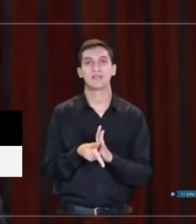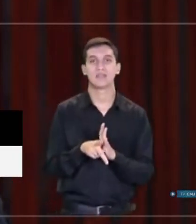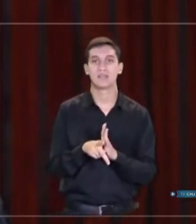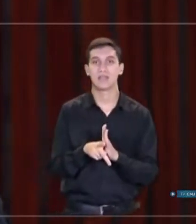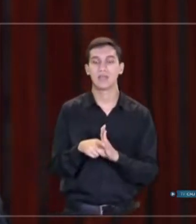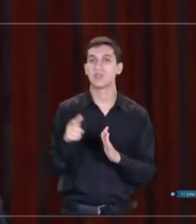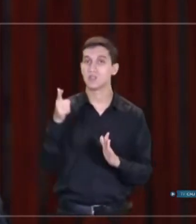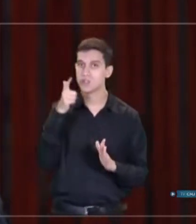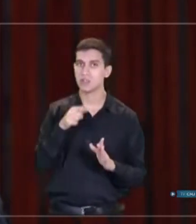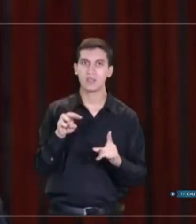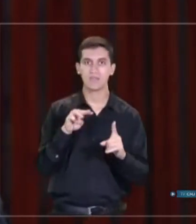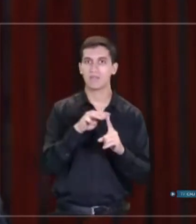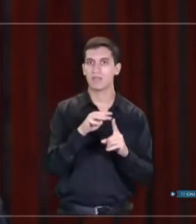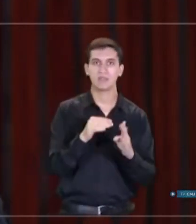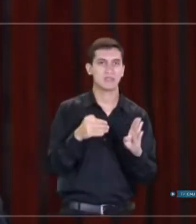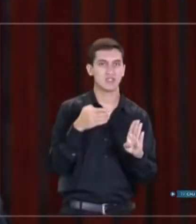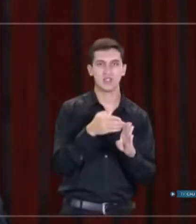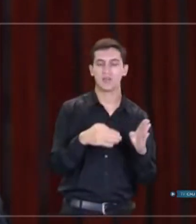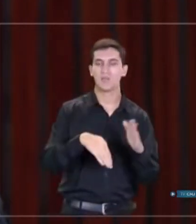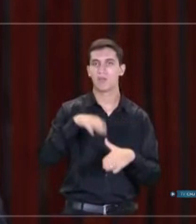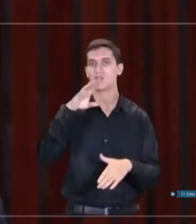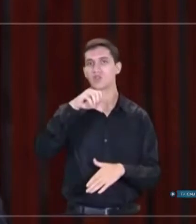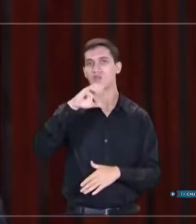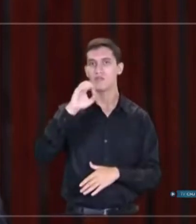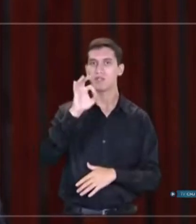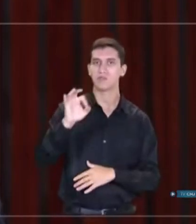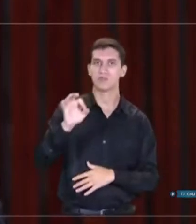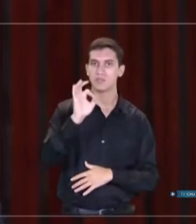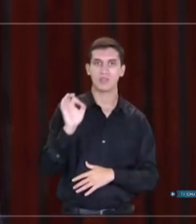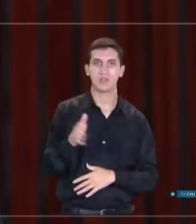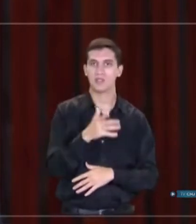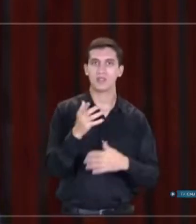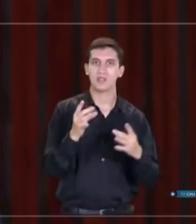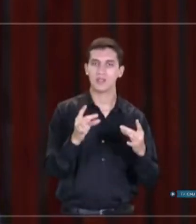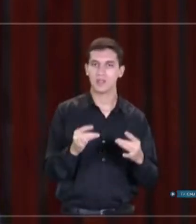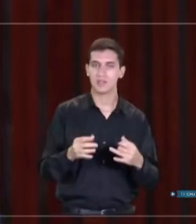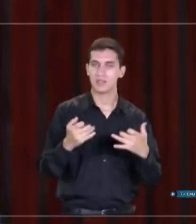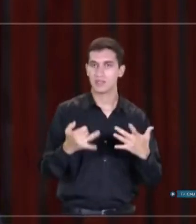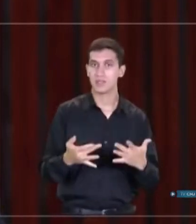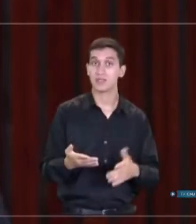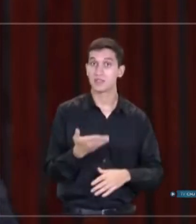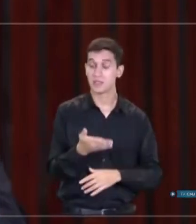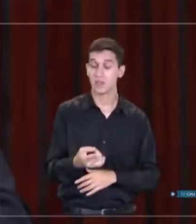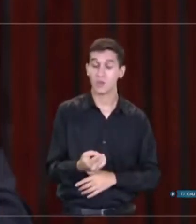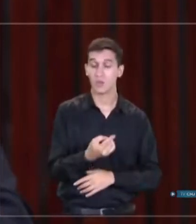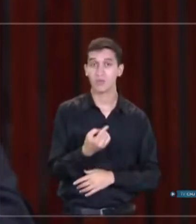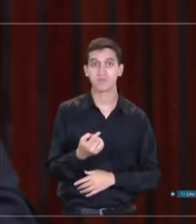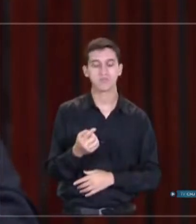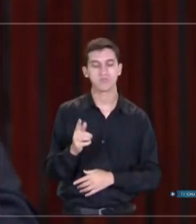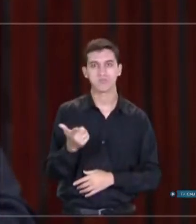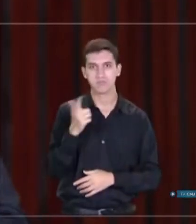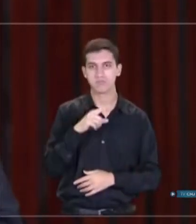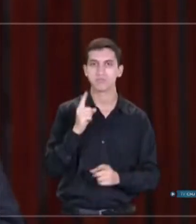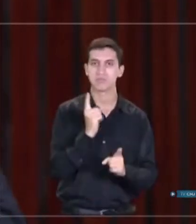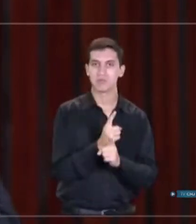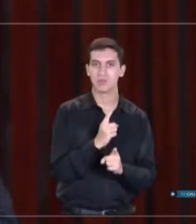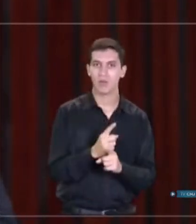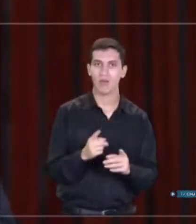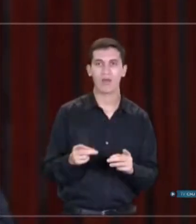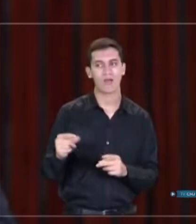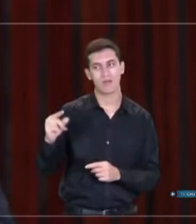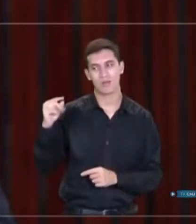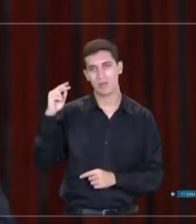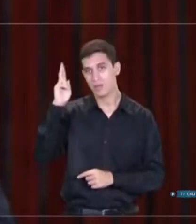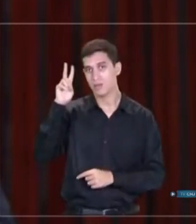o atingimento superior a 90% dos indicadores isso é algo notável ao longo da história do